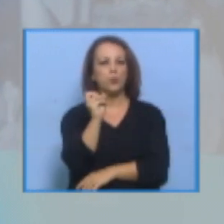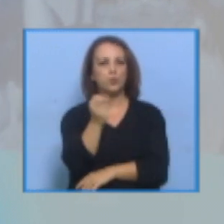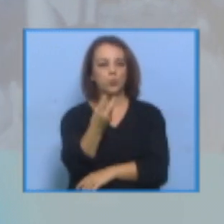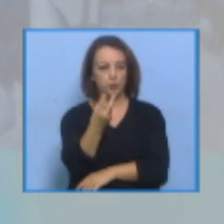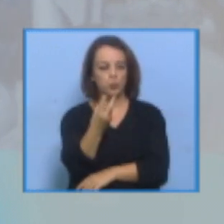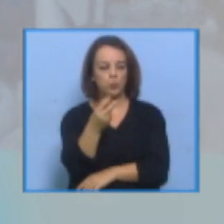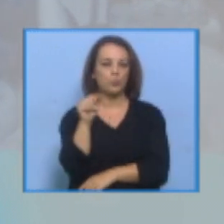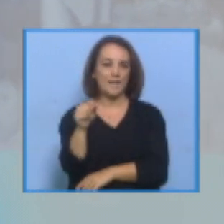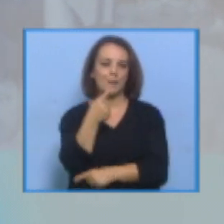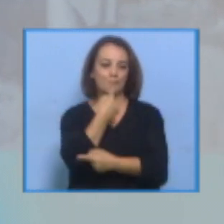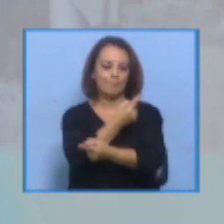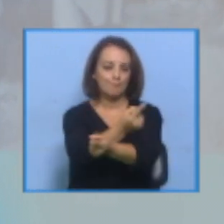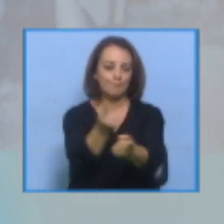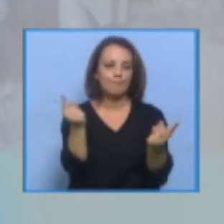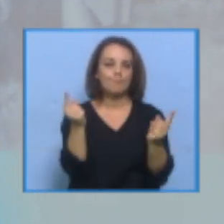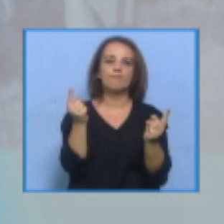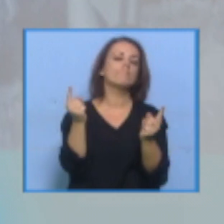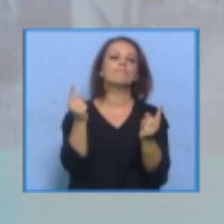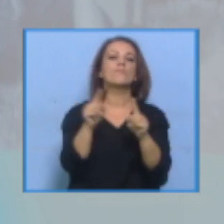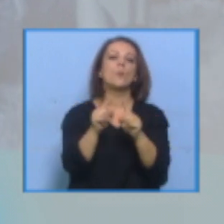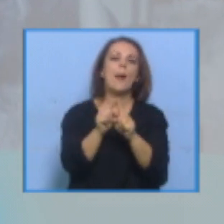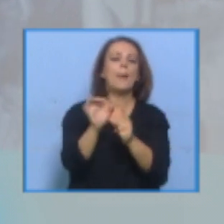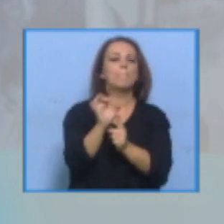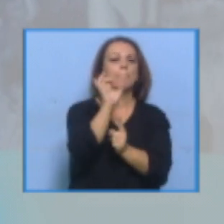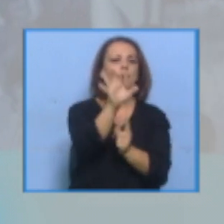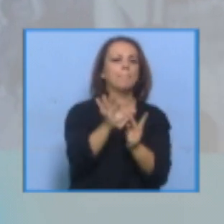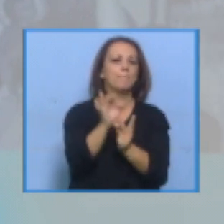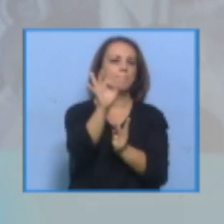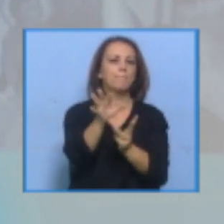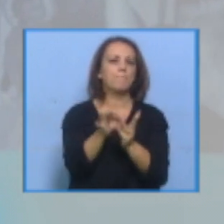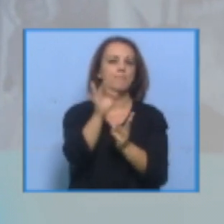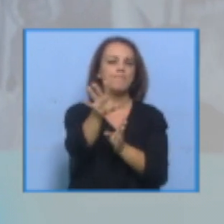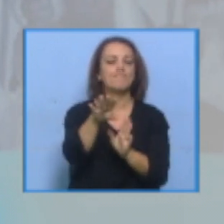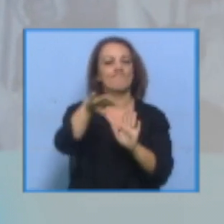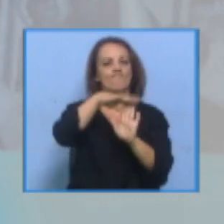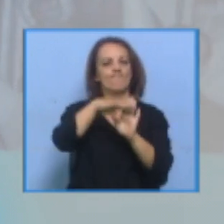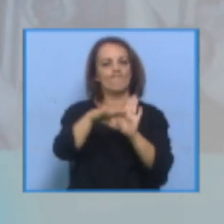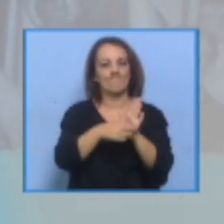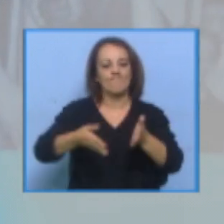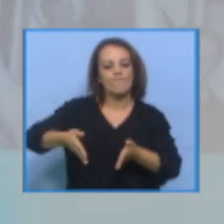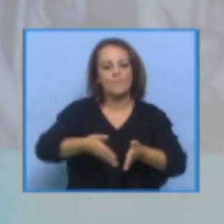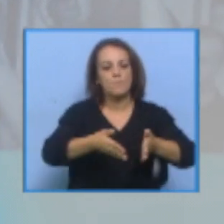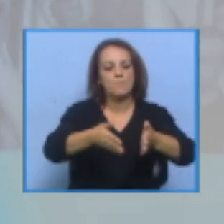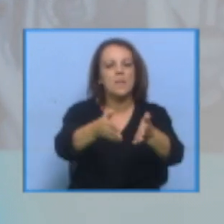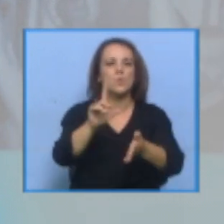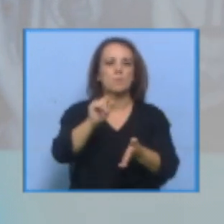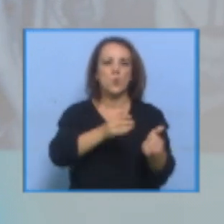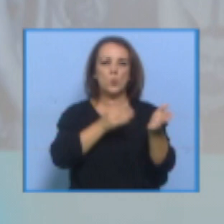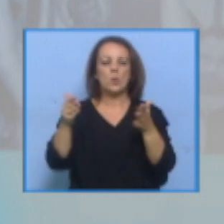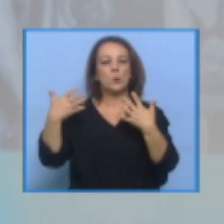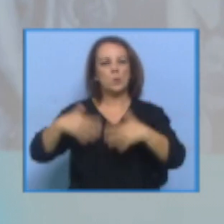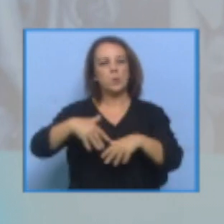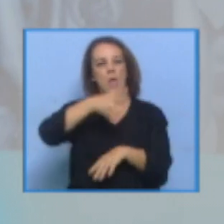deixava alguns rumos, algumas diretrizes, lamentando também o facto de uma elevada